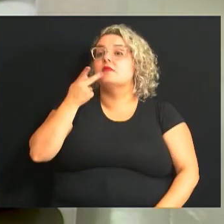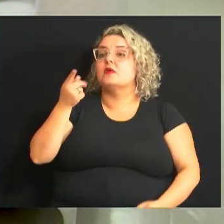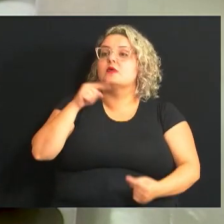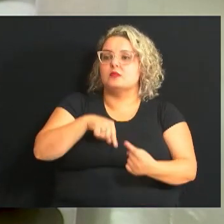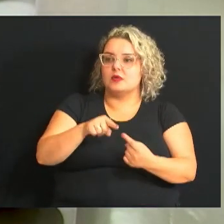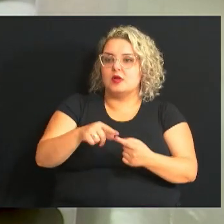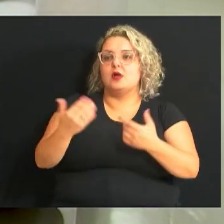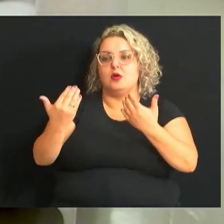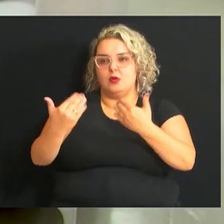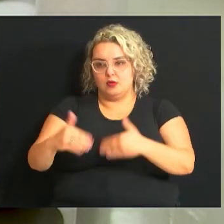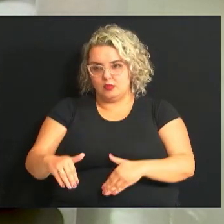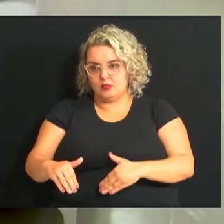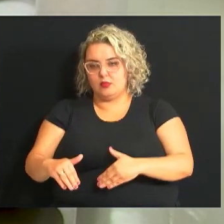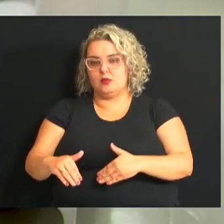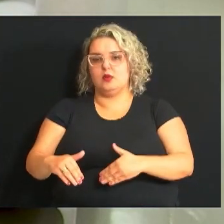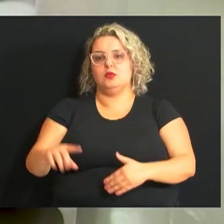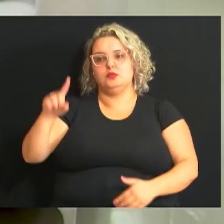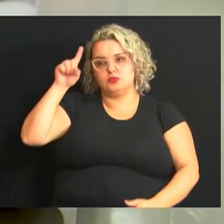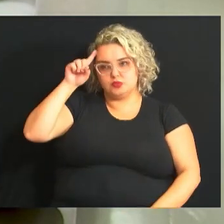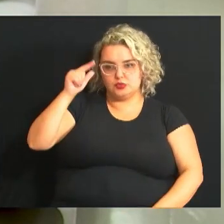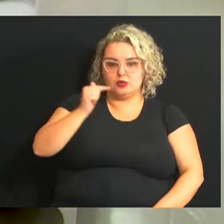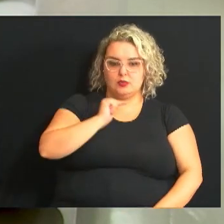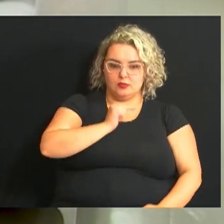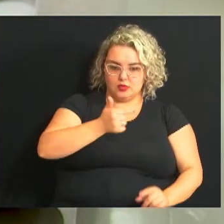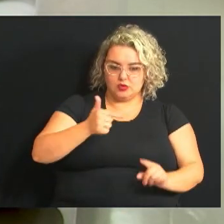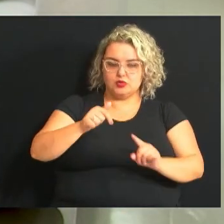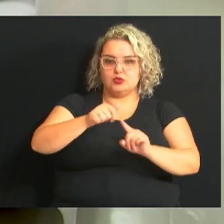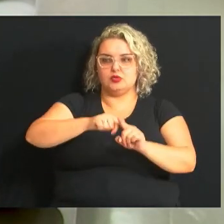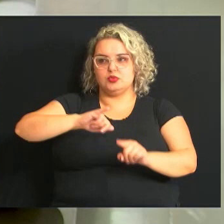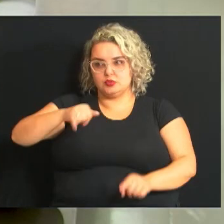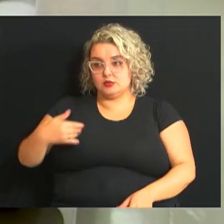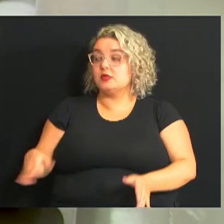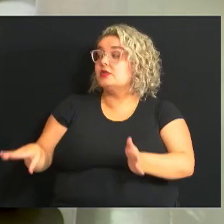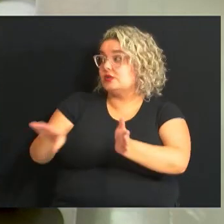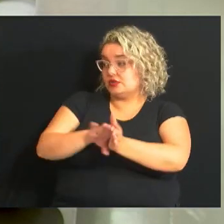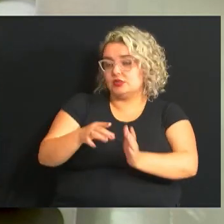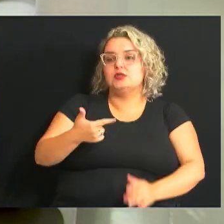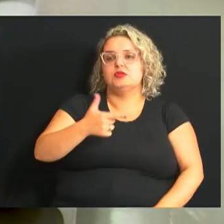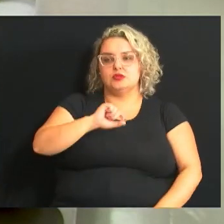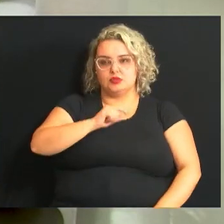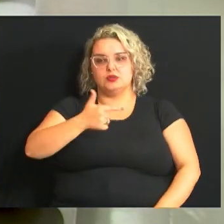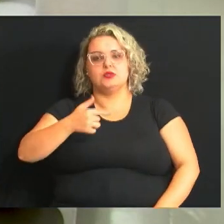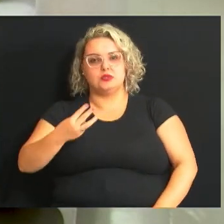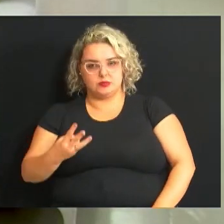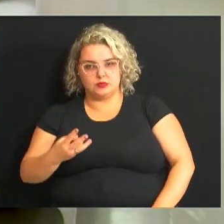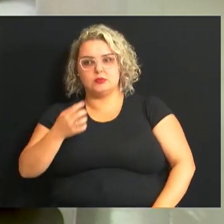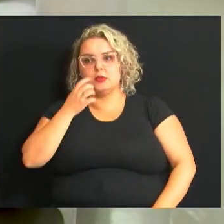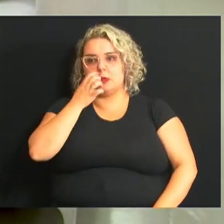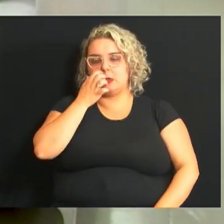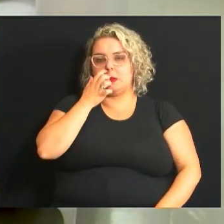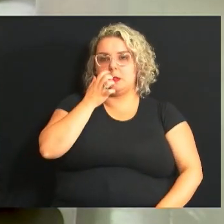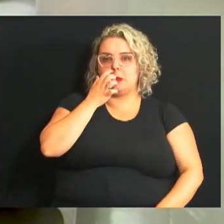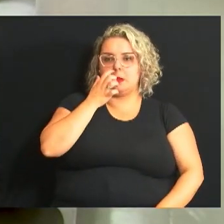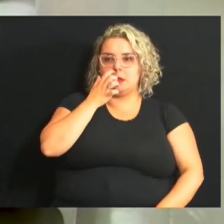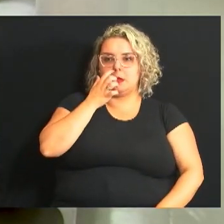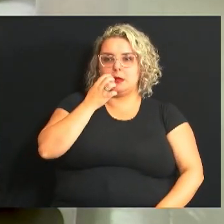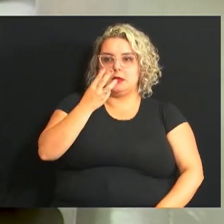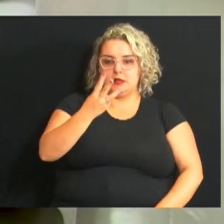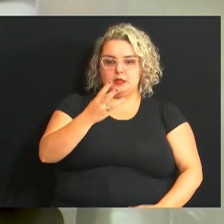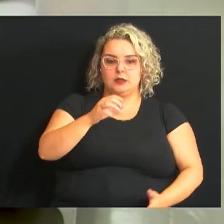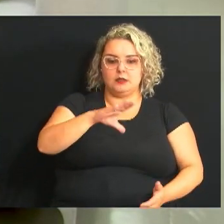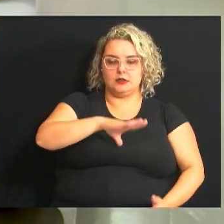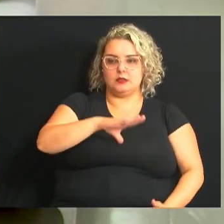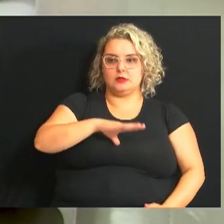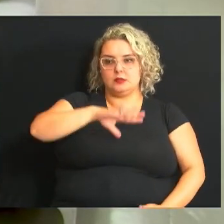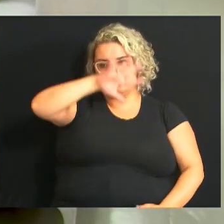chega no dia 22 de janeiro de 2023, faremos prova em 3 cidades no Amazonas, né,